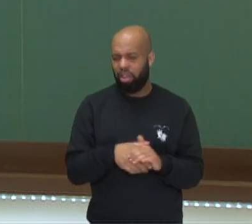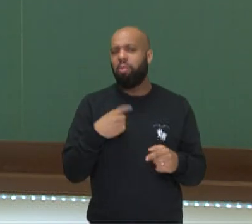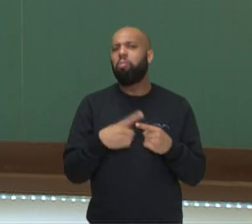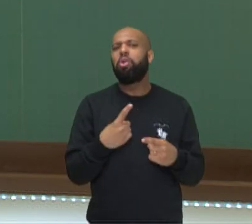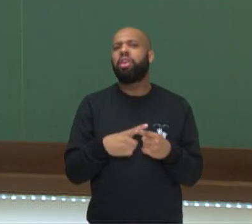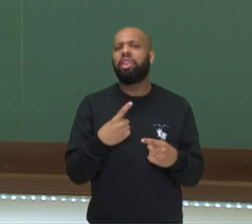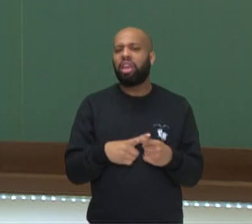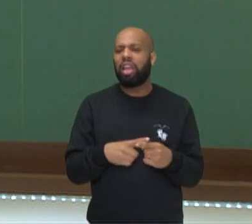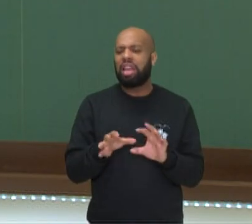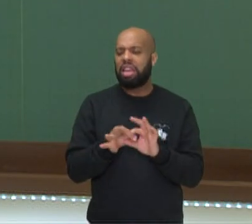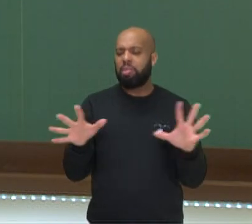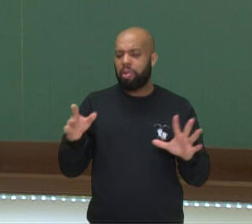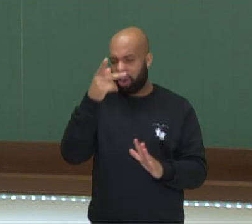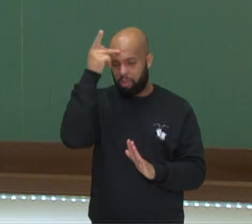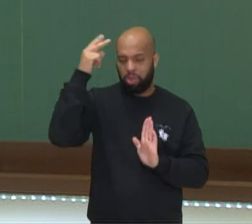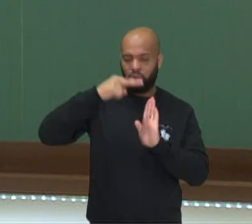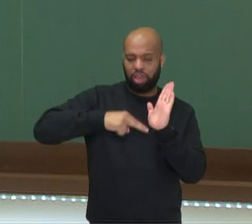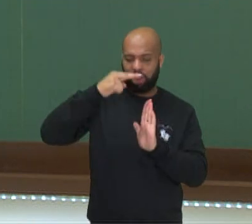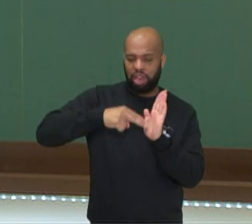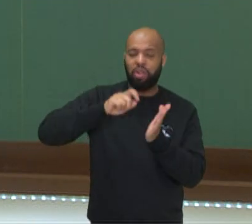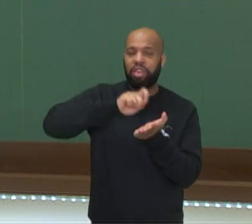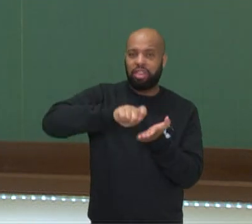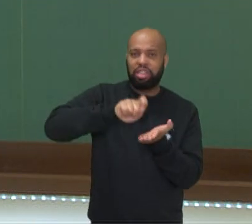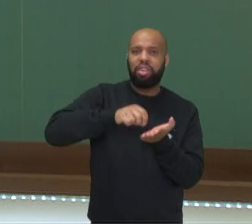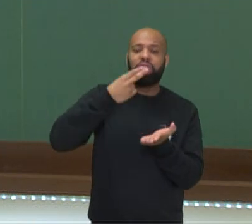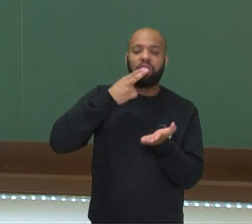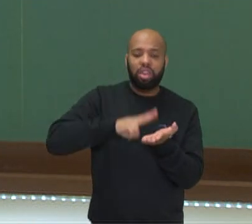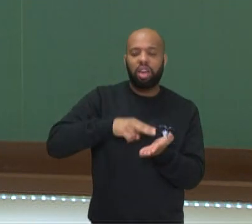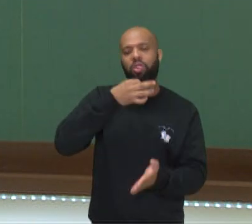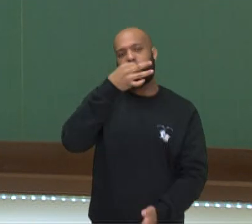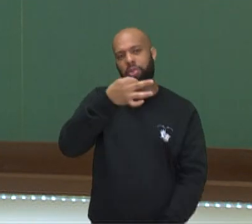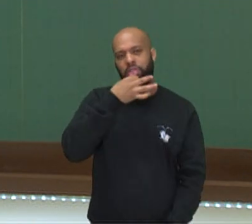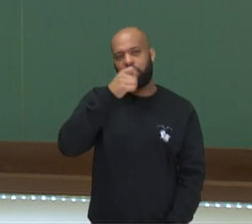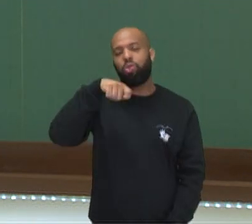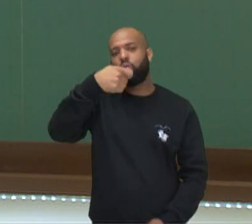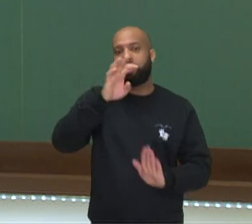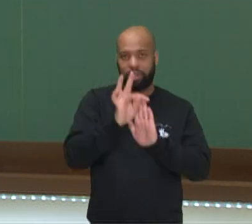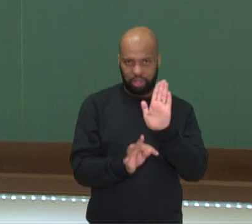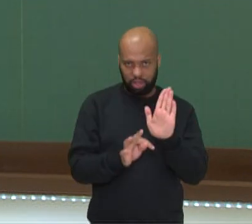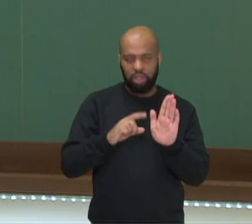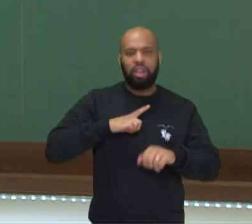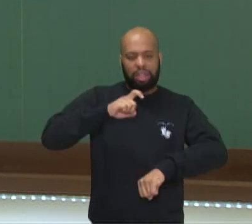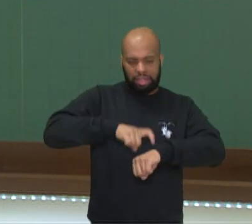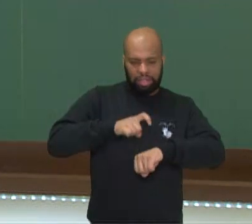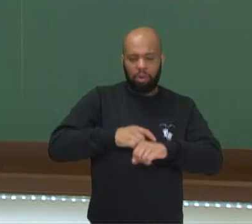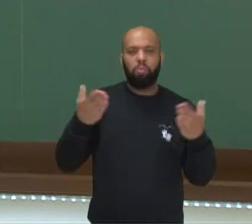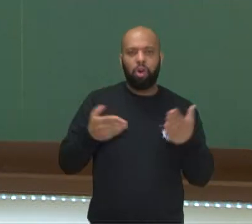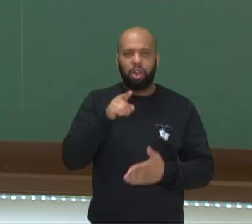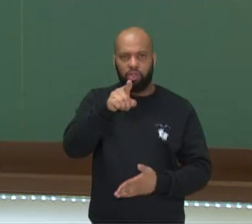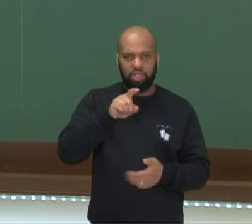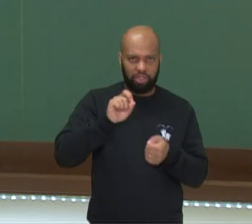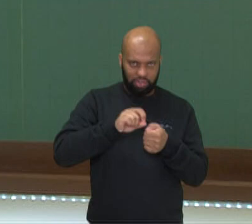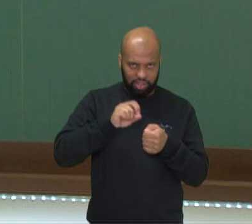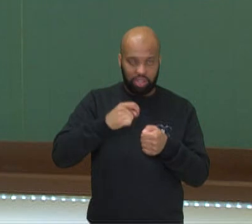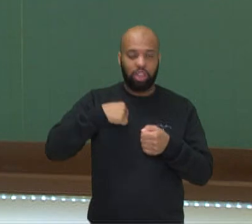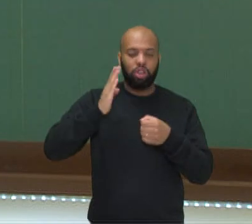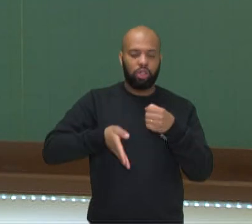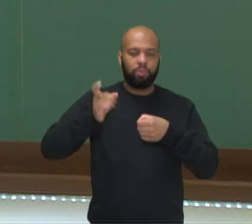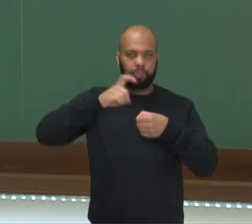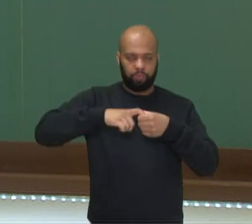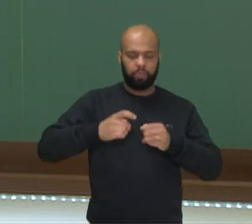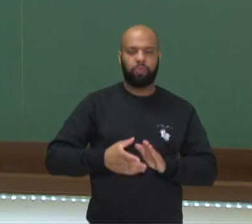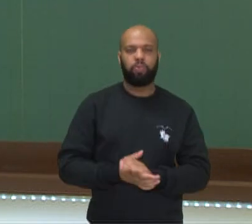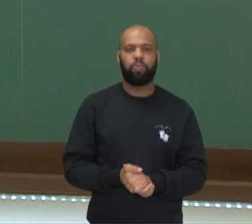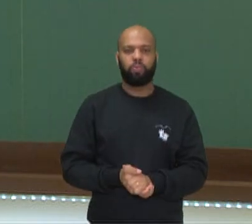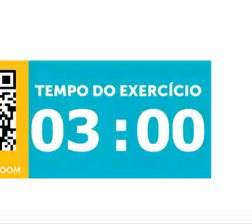para abrir esse espaço para o leitor poder dar a sua opinião? Eu vou deixar um tempinho para vocês responderem e eu